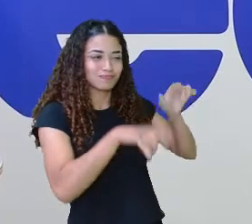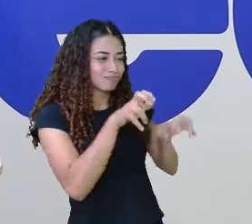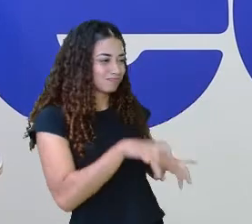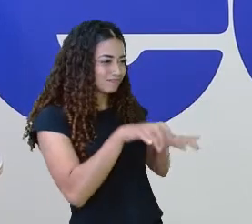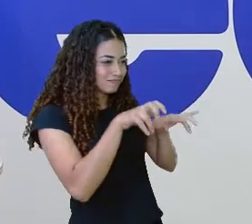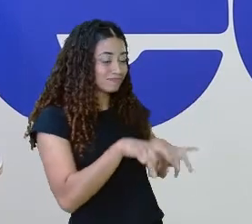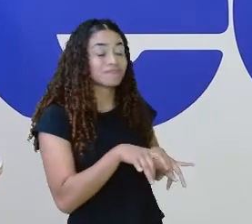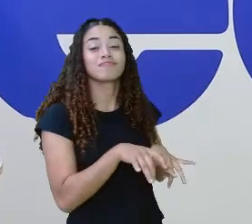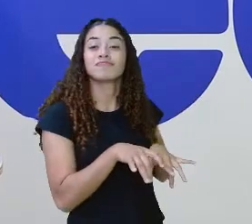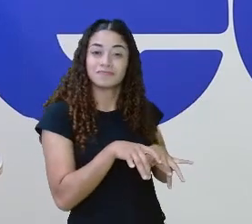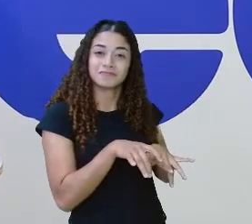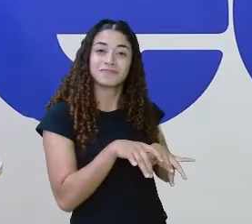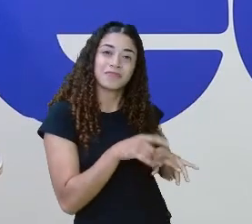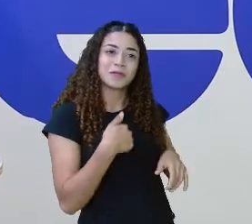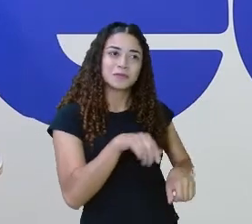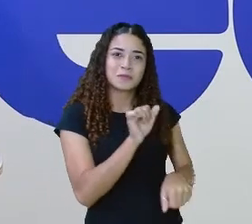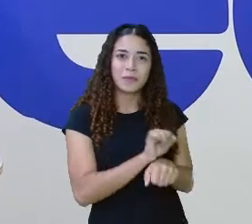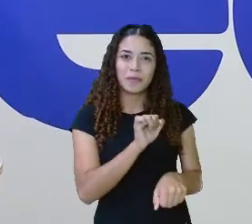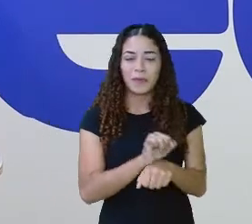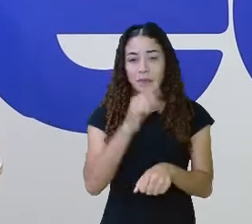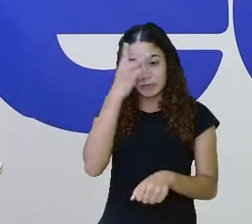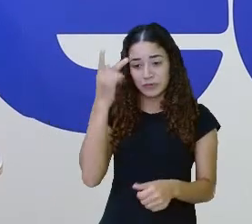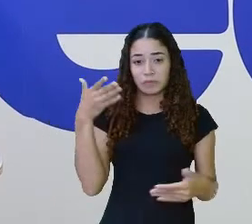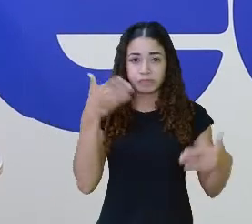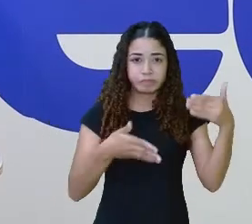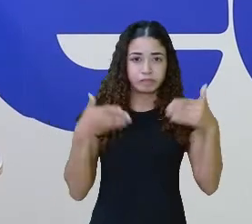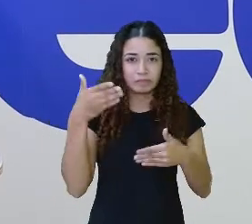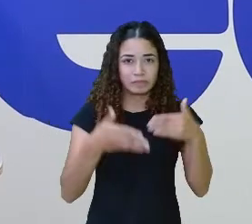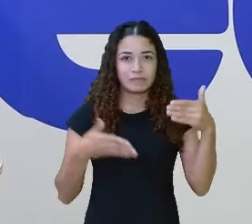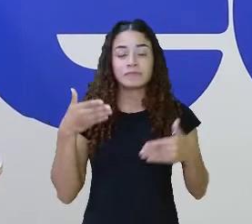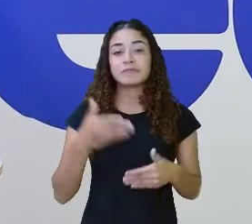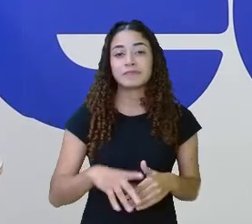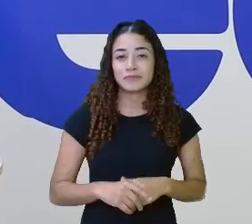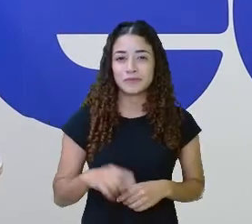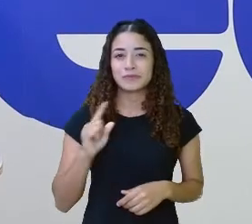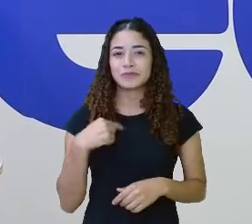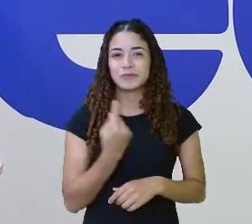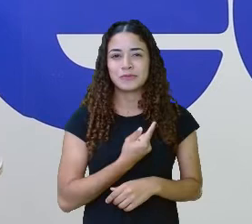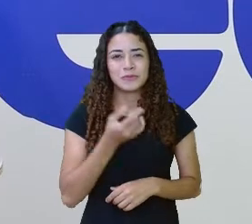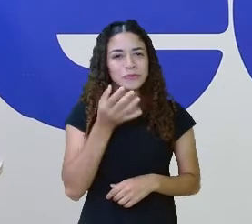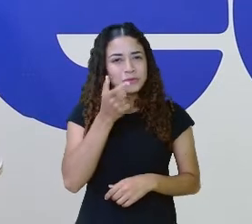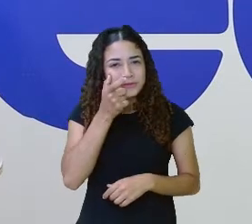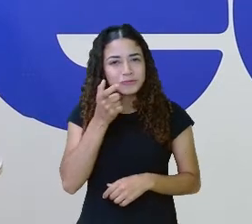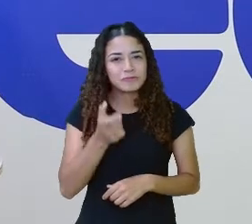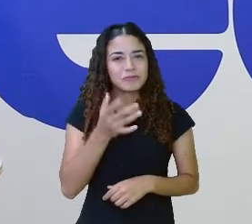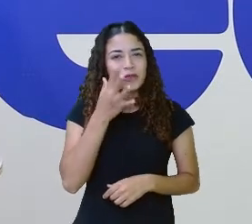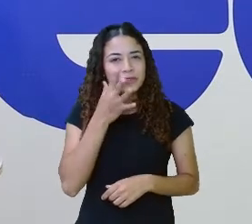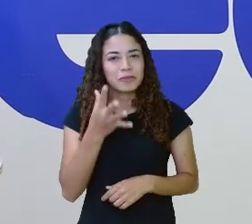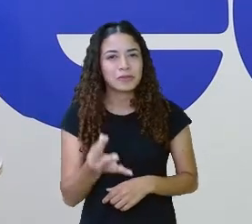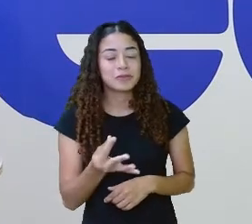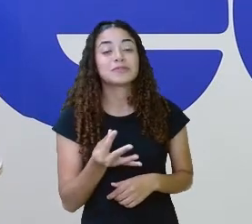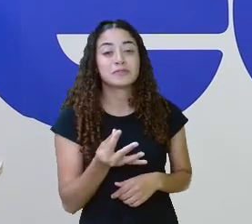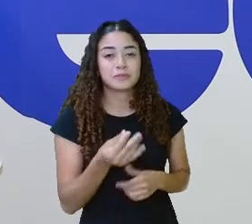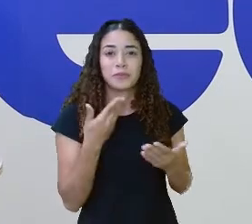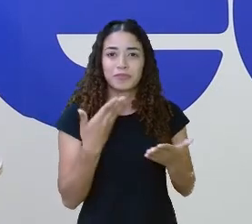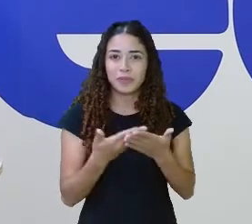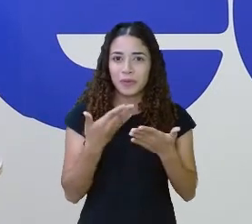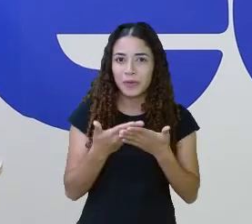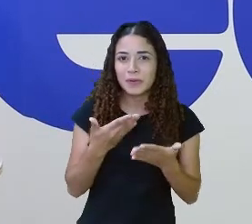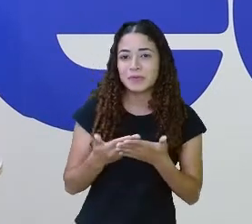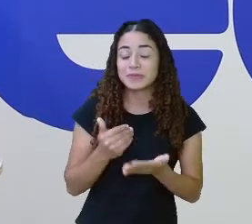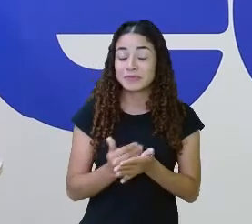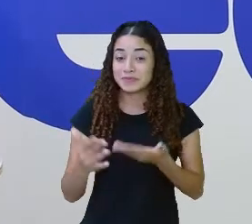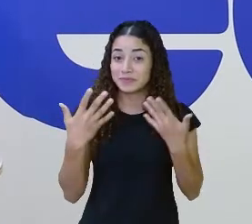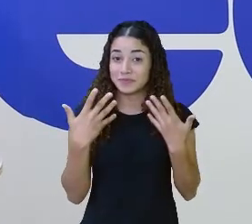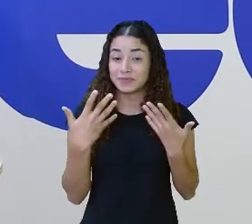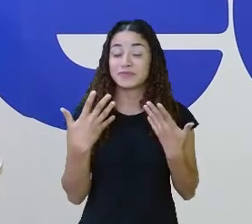no chat, né? Esperamos a participação aí dos alunos. Vamos ficar atentos, alunos, para essa aula, né? Que está começando